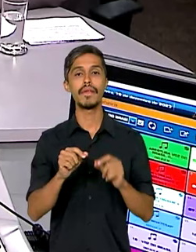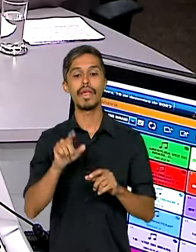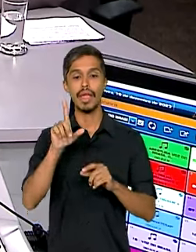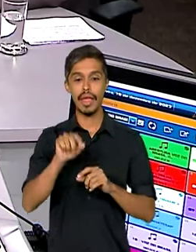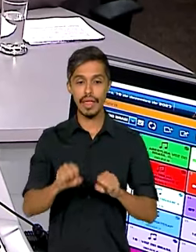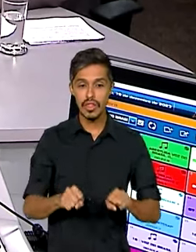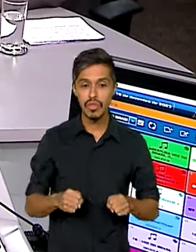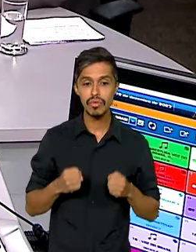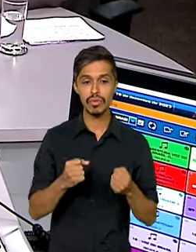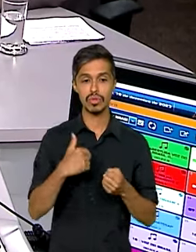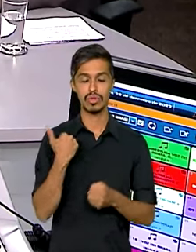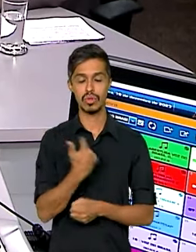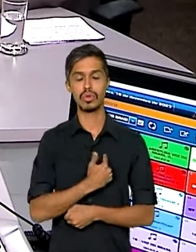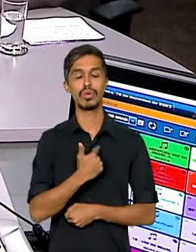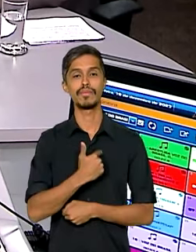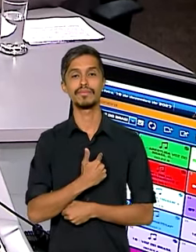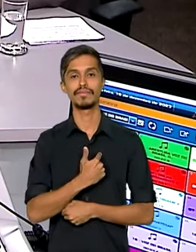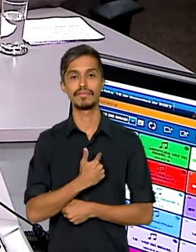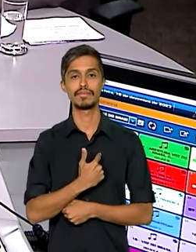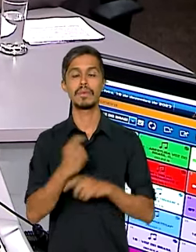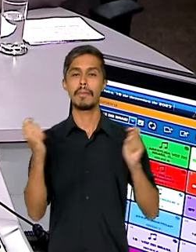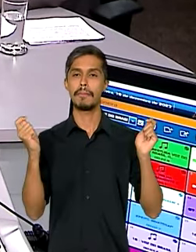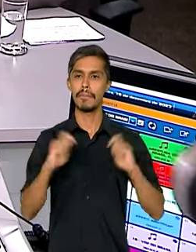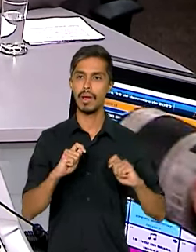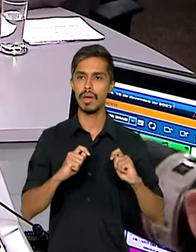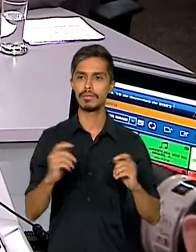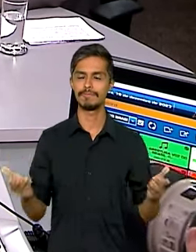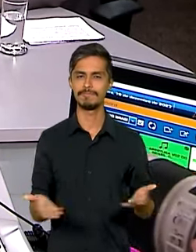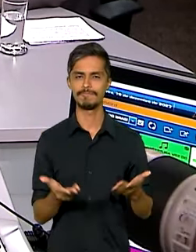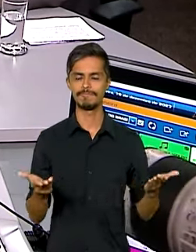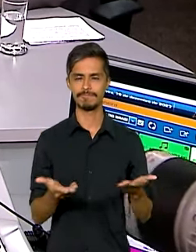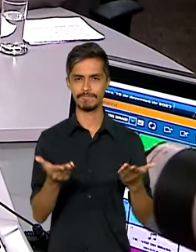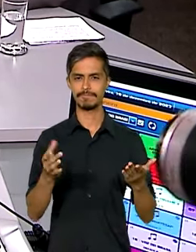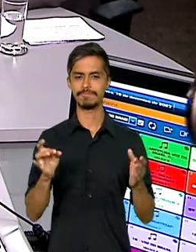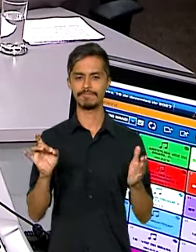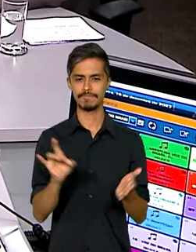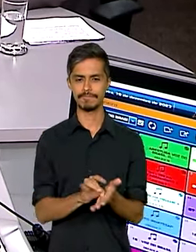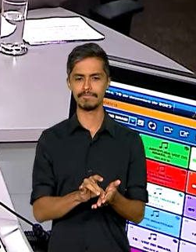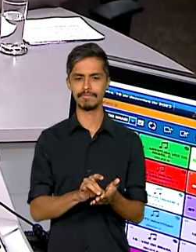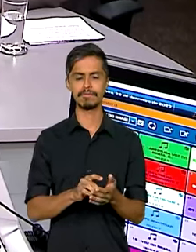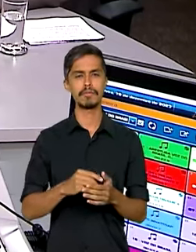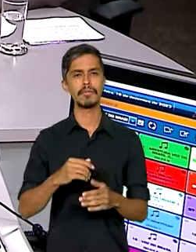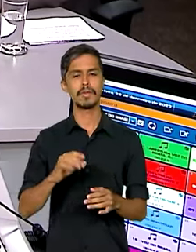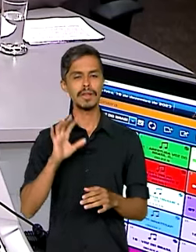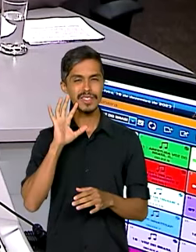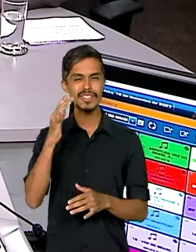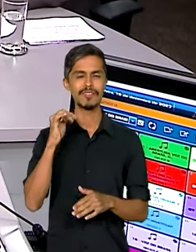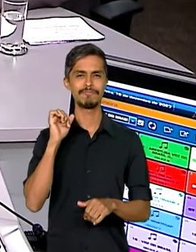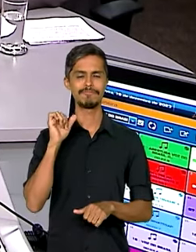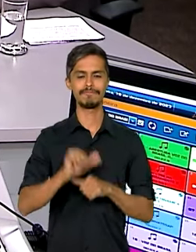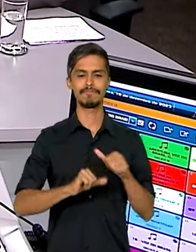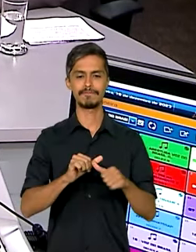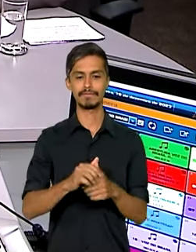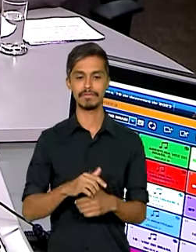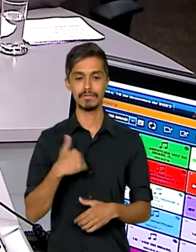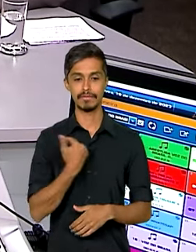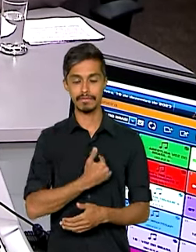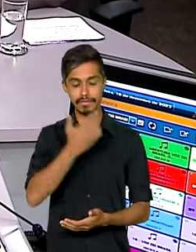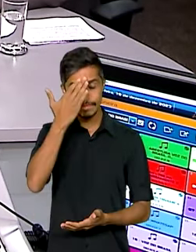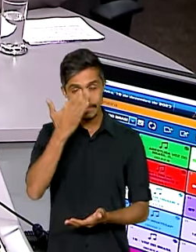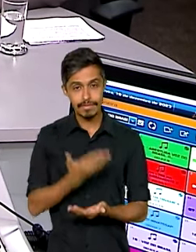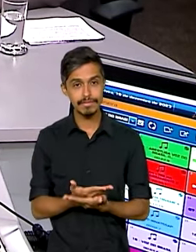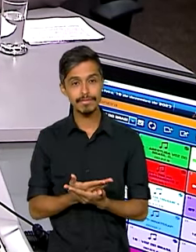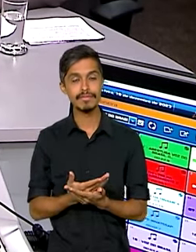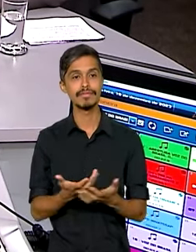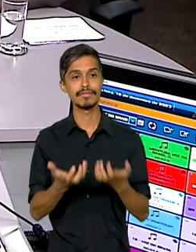esforço para que a gente possa proporcionar uma virada de página a gente acredita e